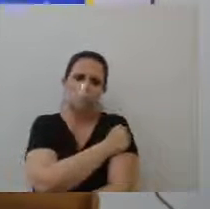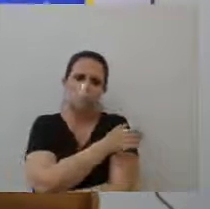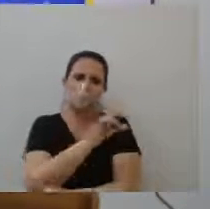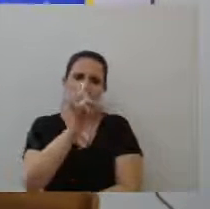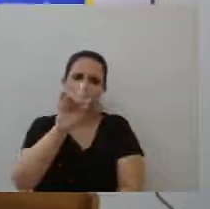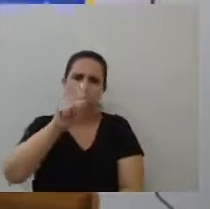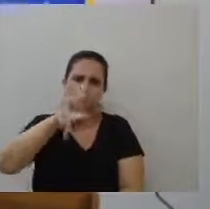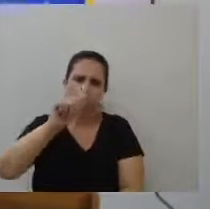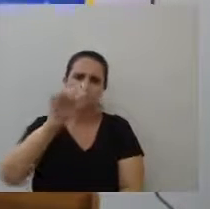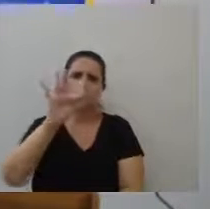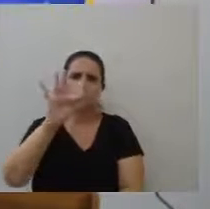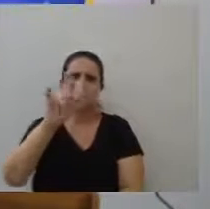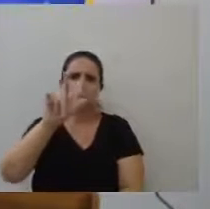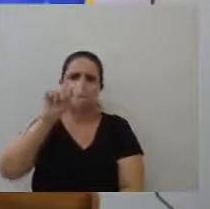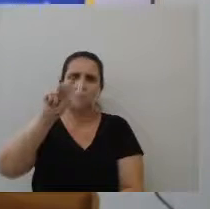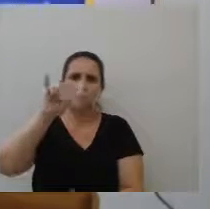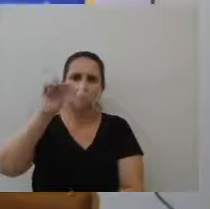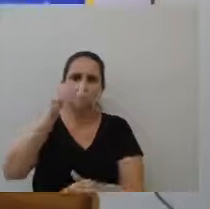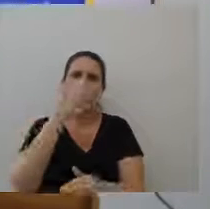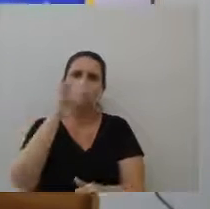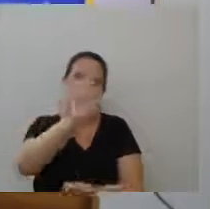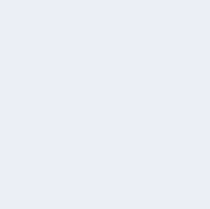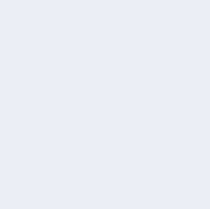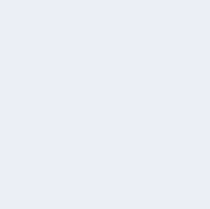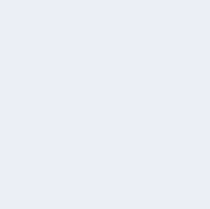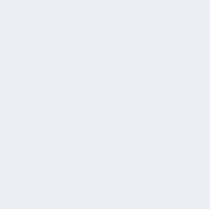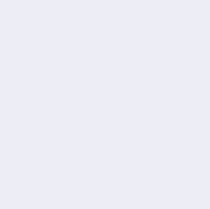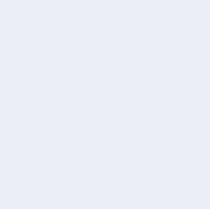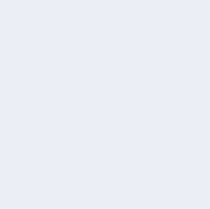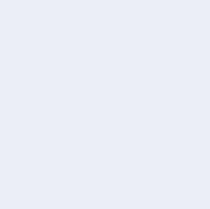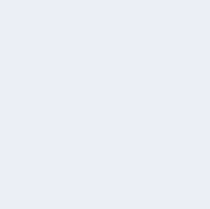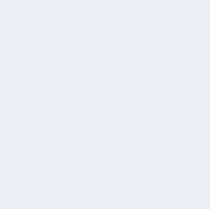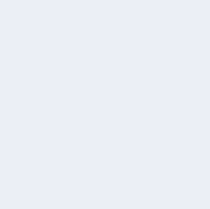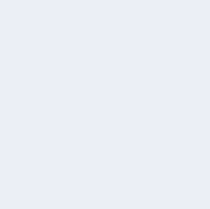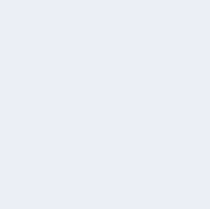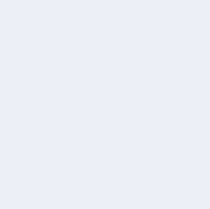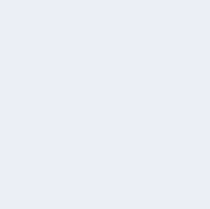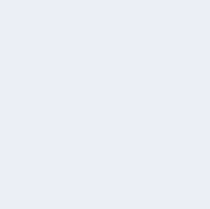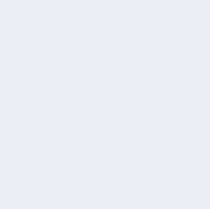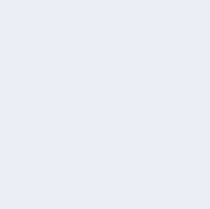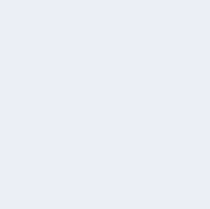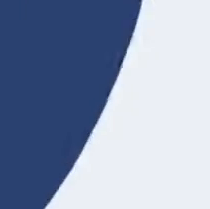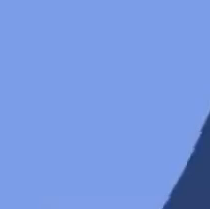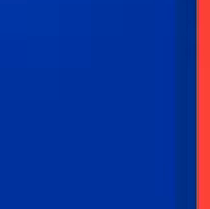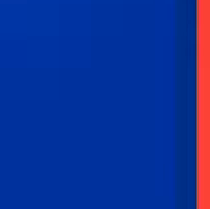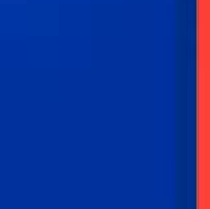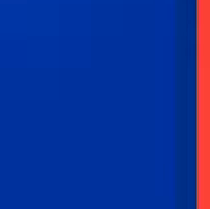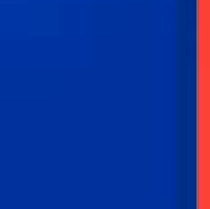né? Ele não está preocupado se alguém está com raiva dele. Ele se sentiu até bem ali, né? É